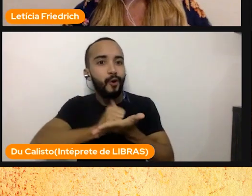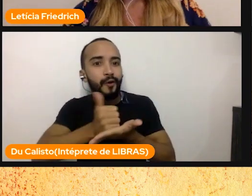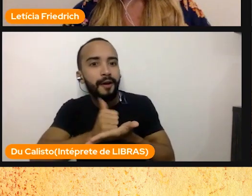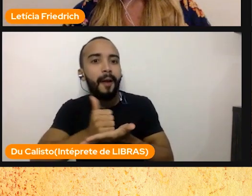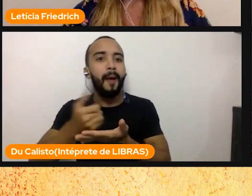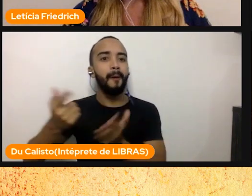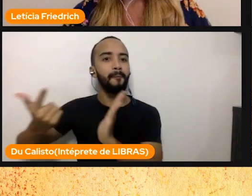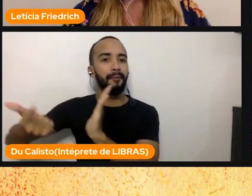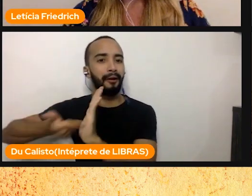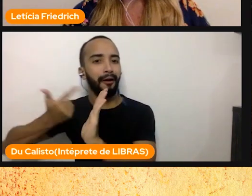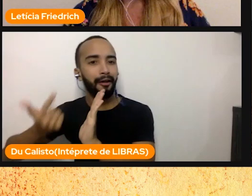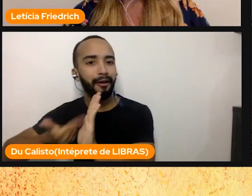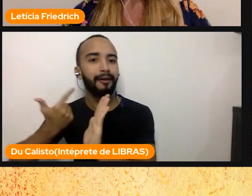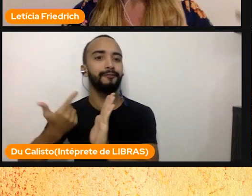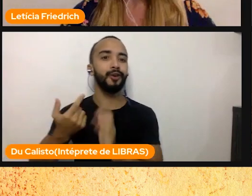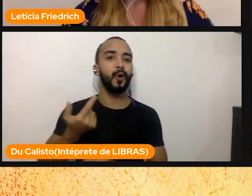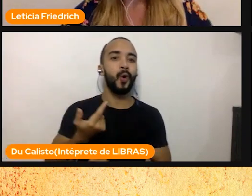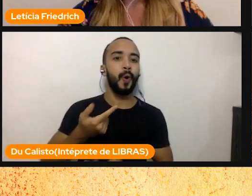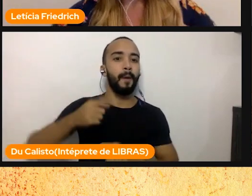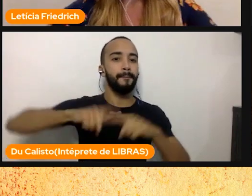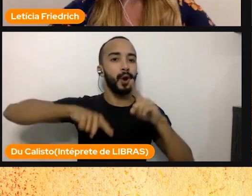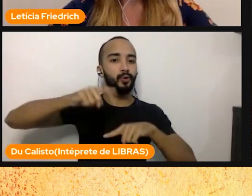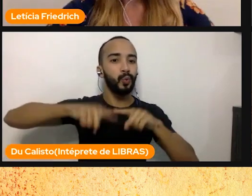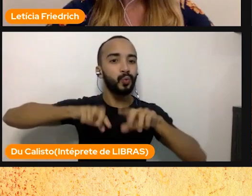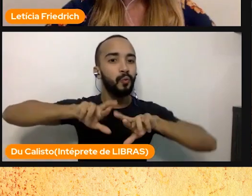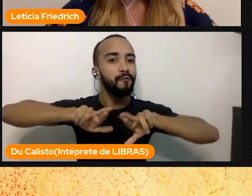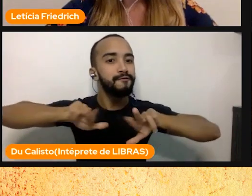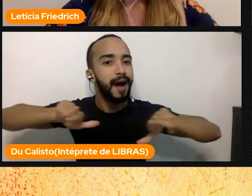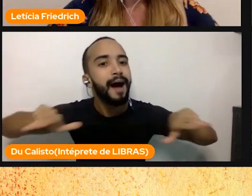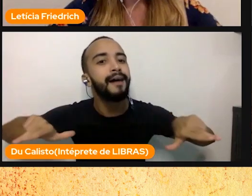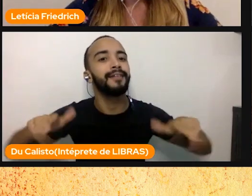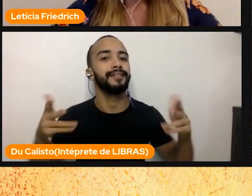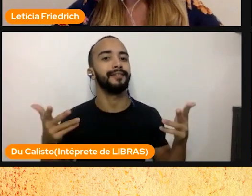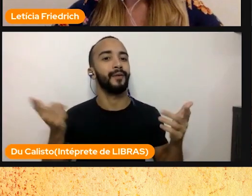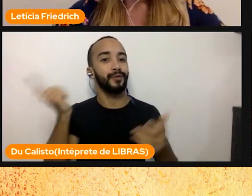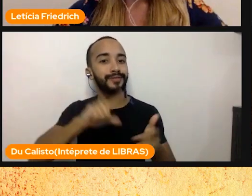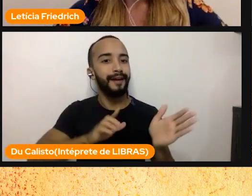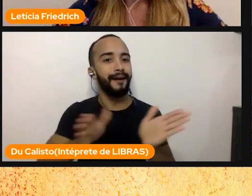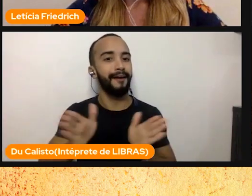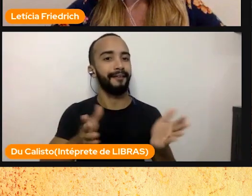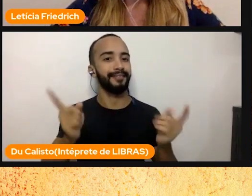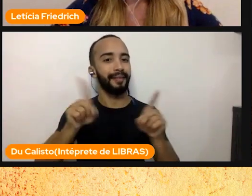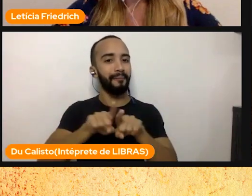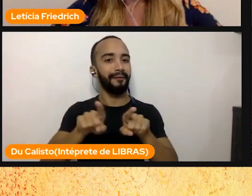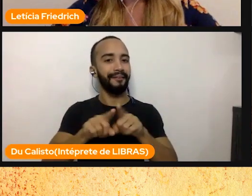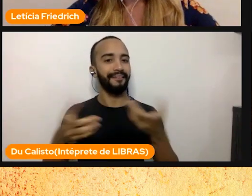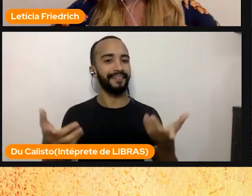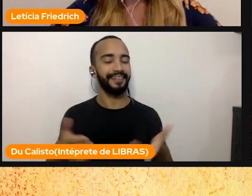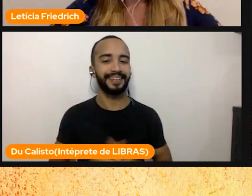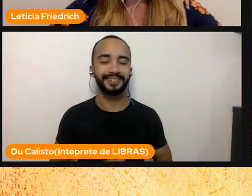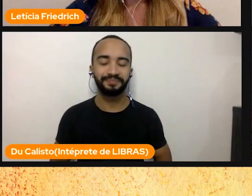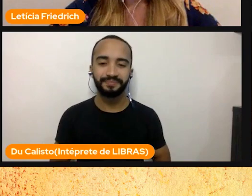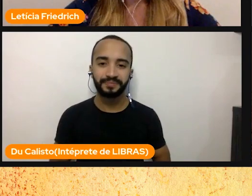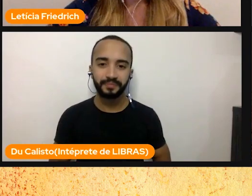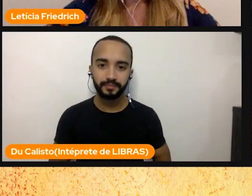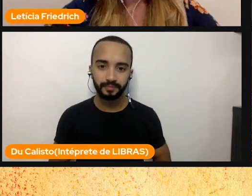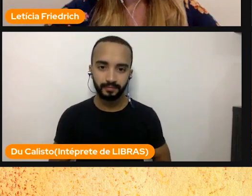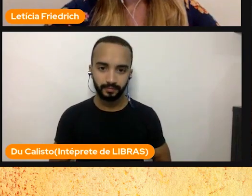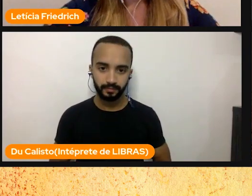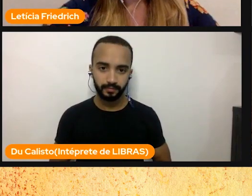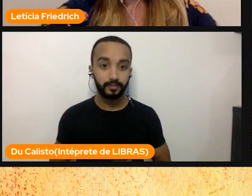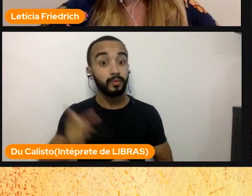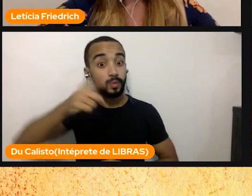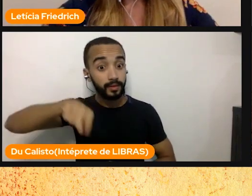o filme para outros produtos e consegue viabilizar isso também. Legal. E vocês já falaram algumas coisas assim,